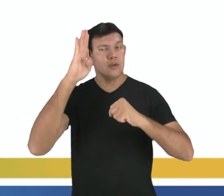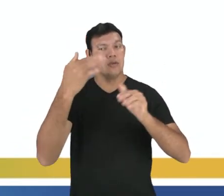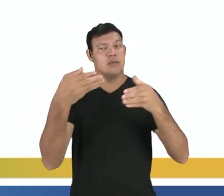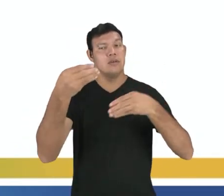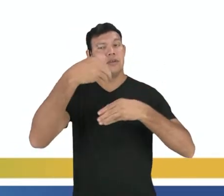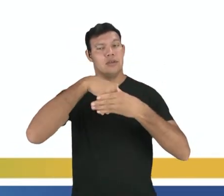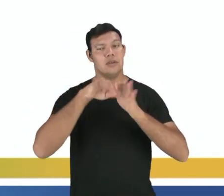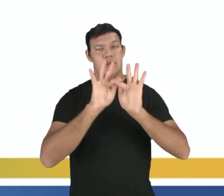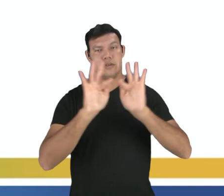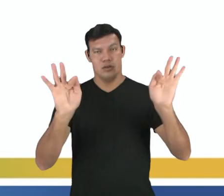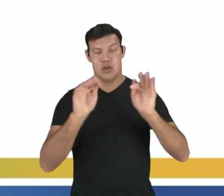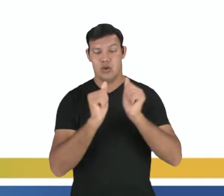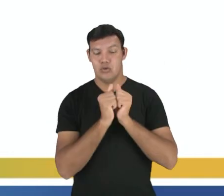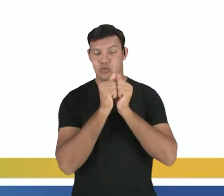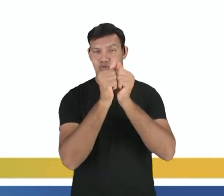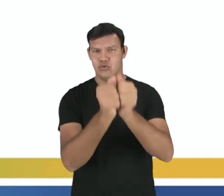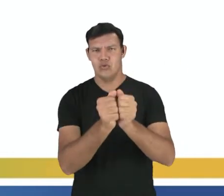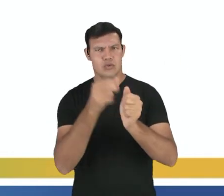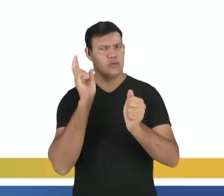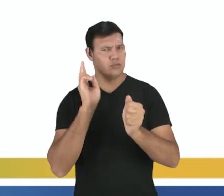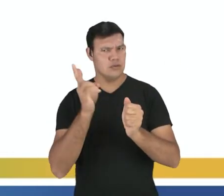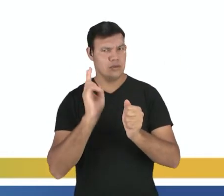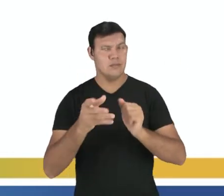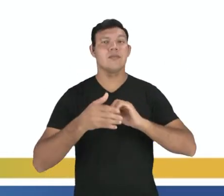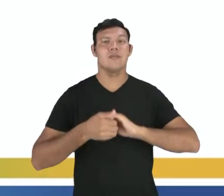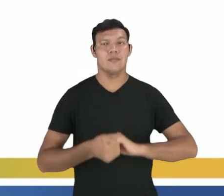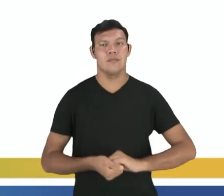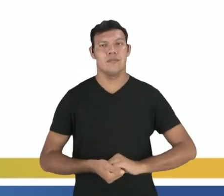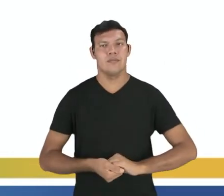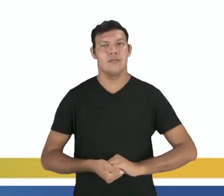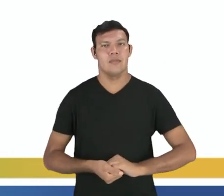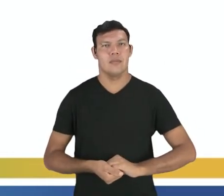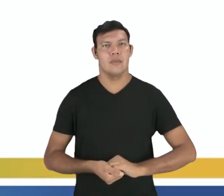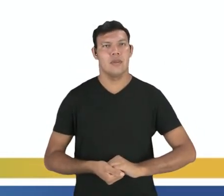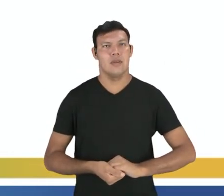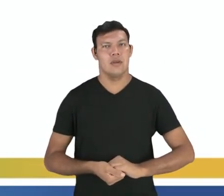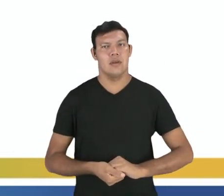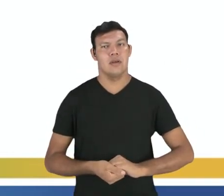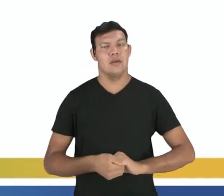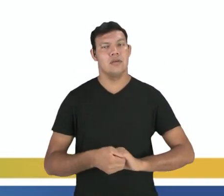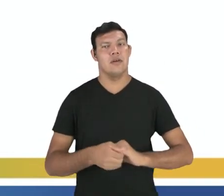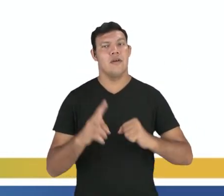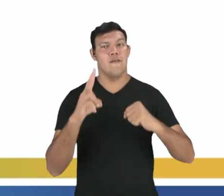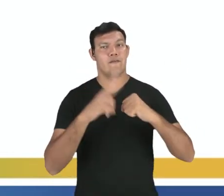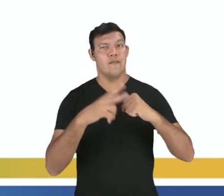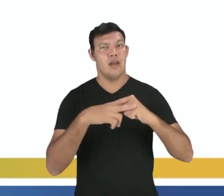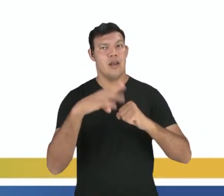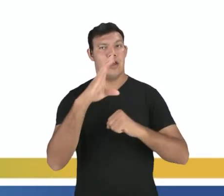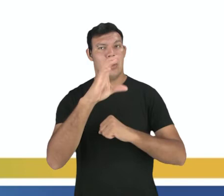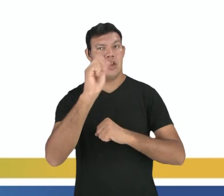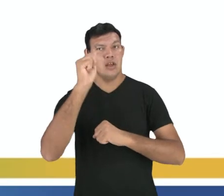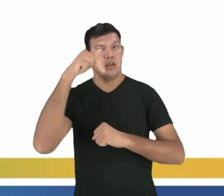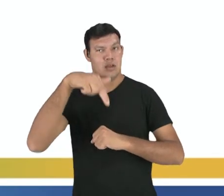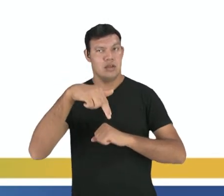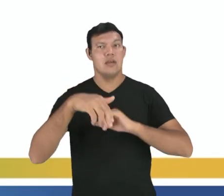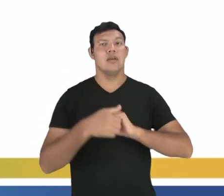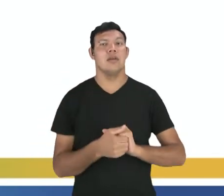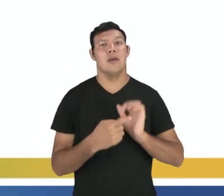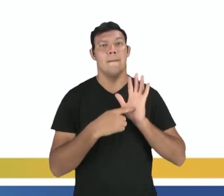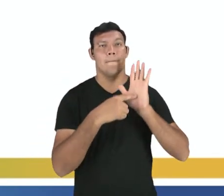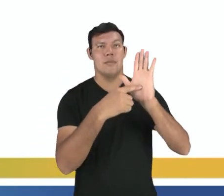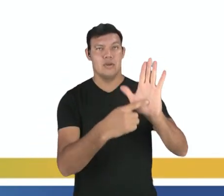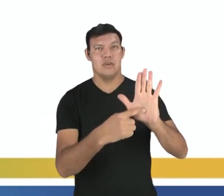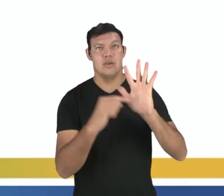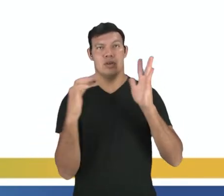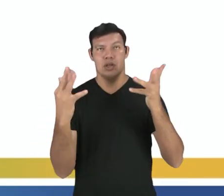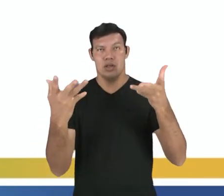de um verbo principal dentro da frase. O can pode ser usado para indicar, para falar